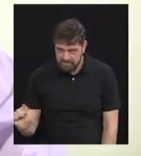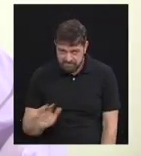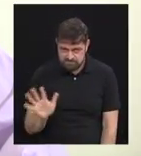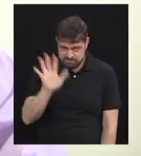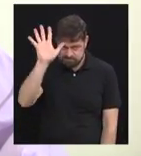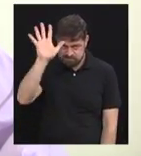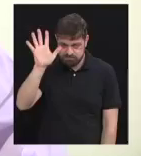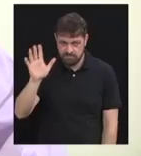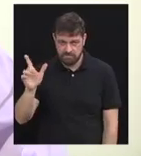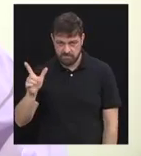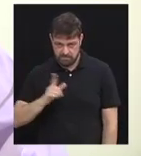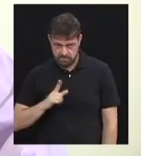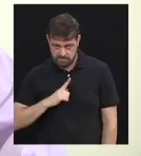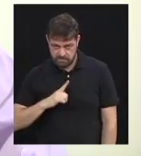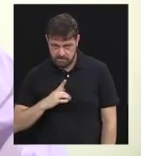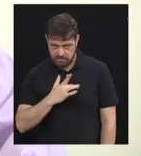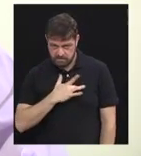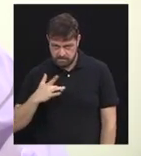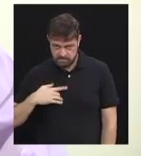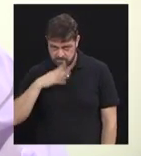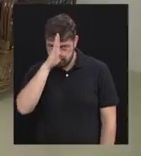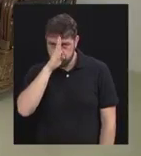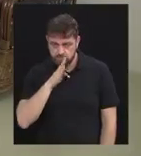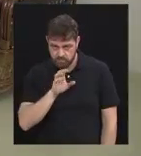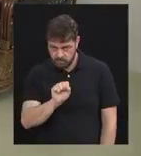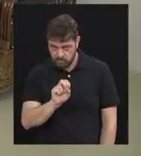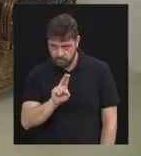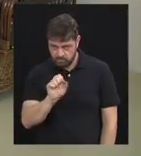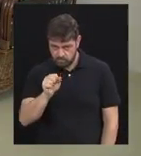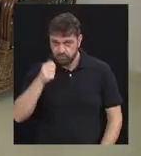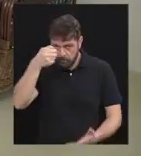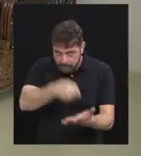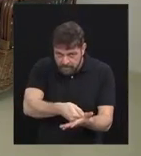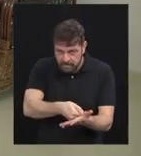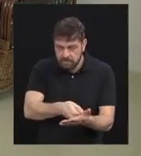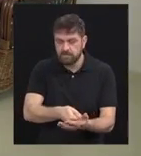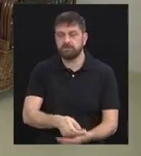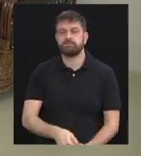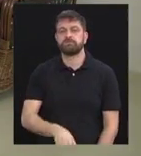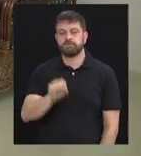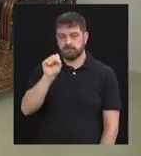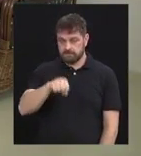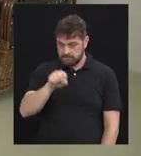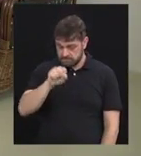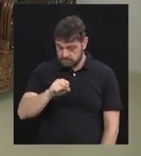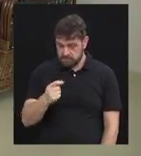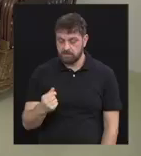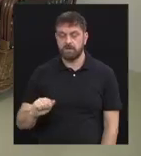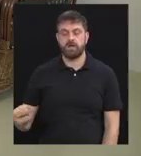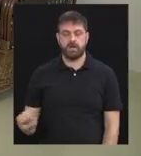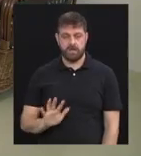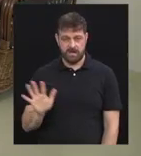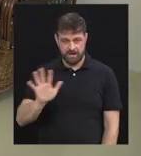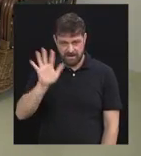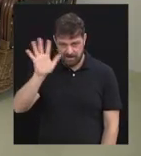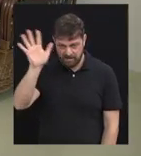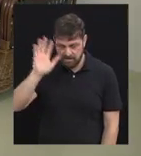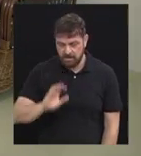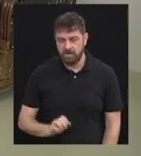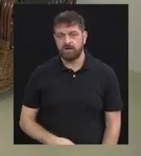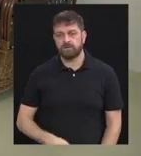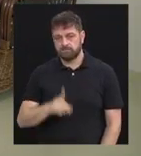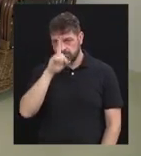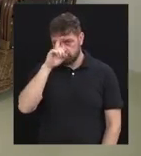um tratamento... tudo custeado pelo SUS? Sim, é um tratamento bastante caro, tanto na área